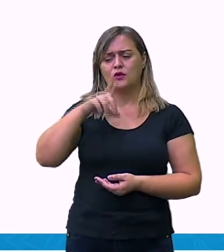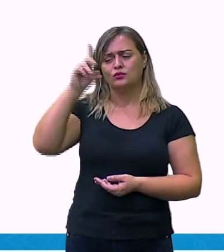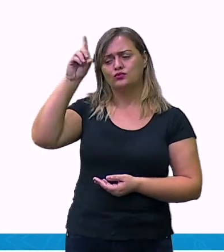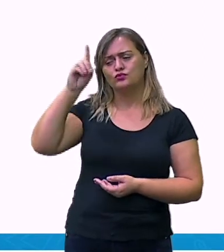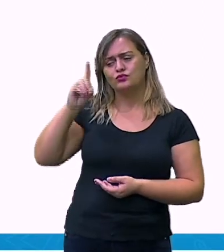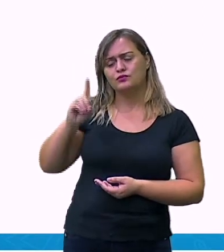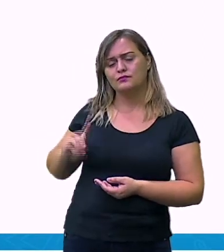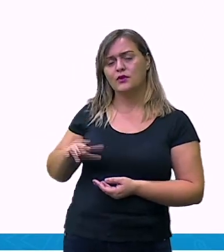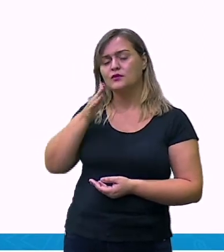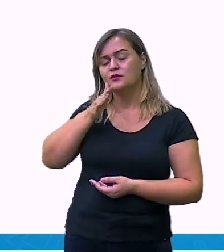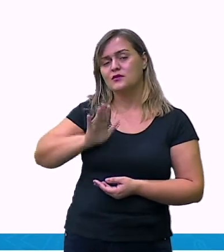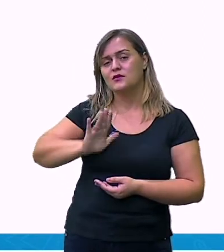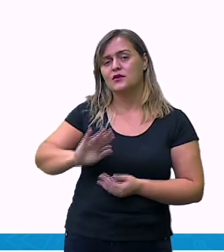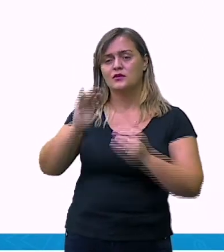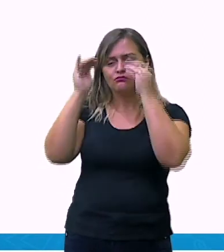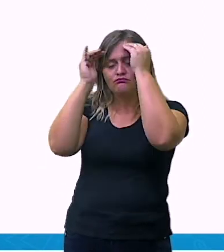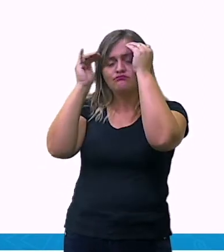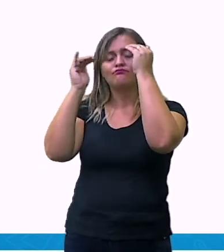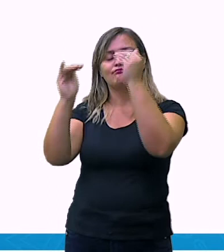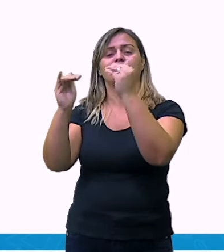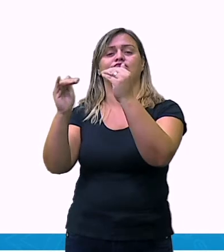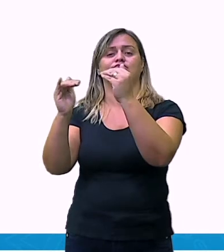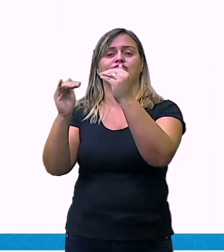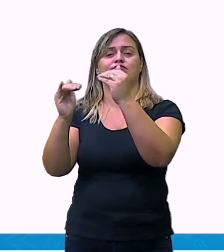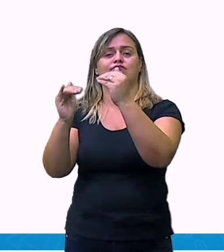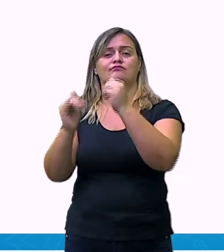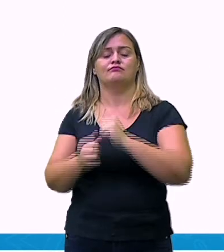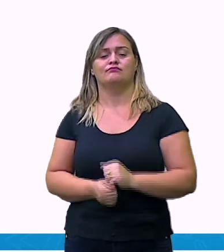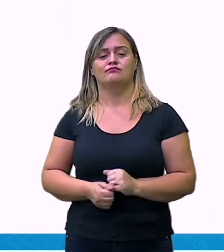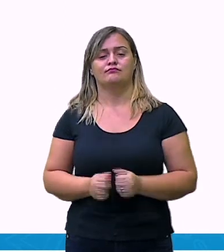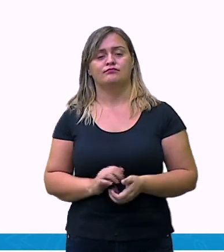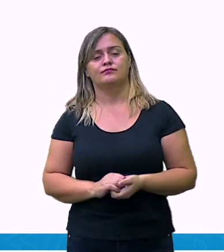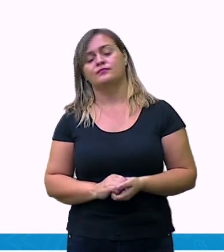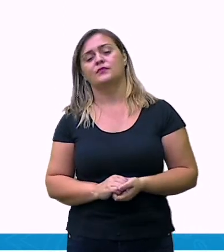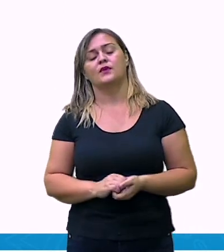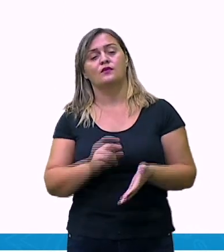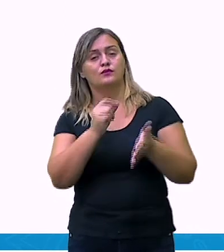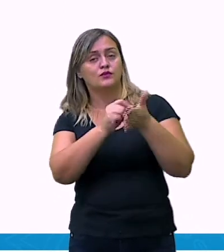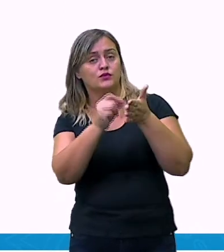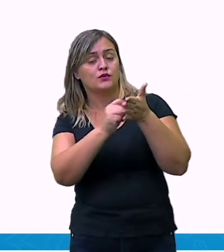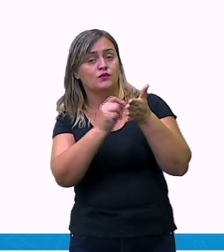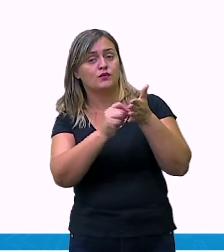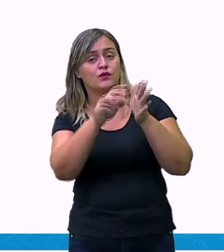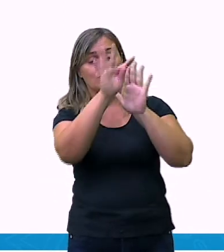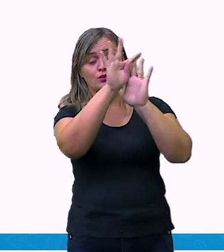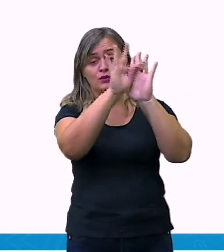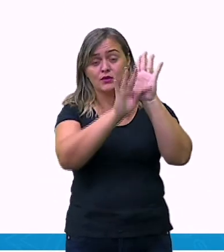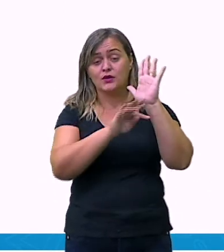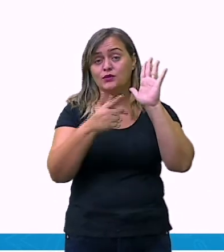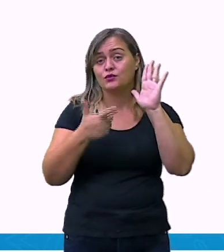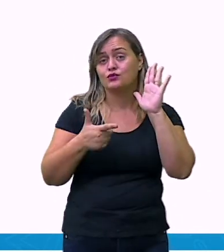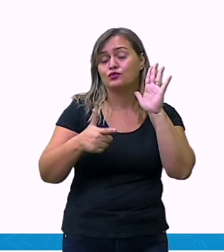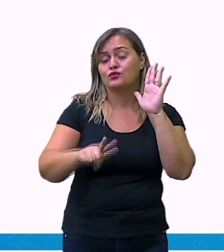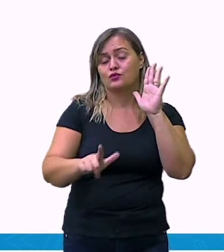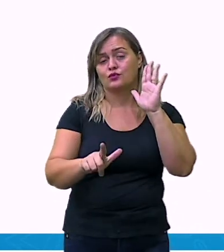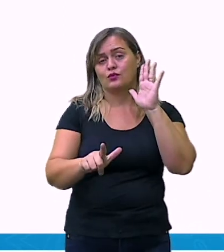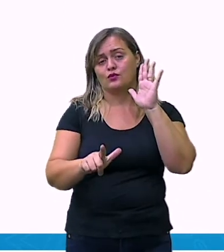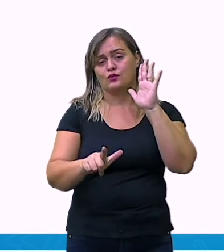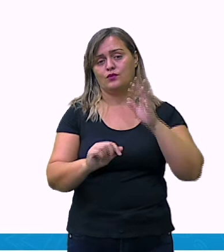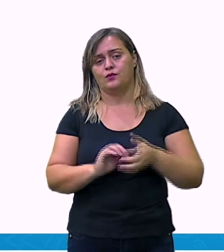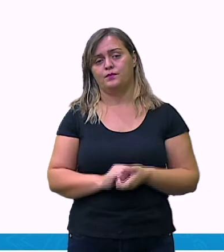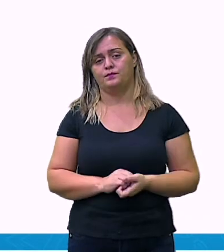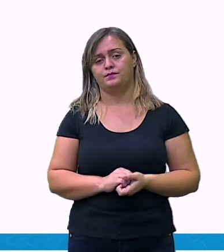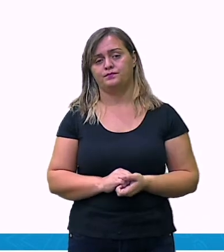Reescreva o texto mudando a história para que isso ocorra. Então, eu reescrevi e coloquei da seguinte forma.